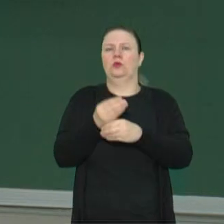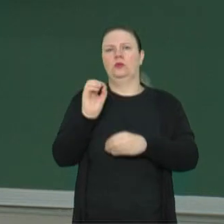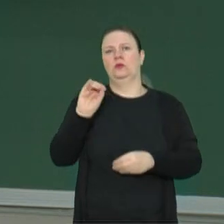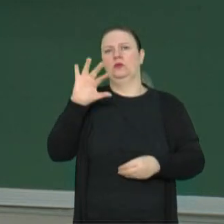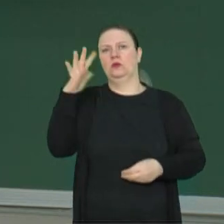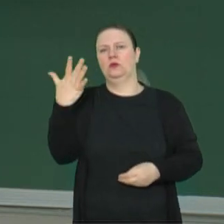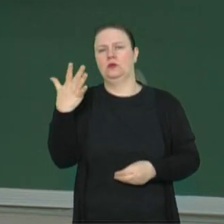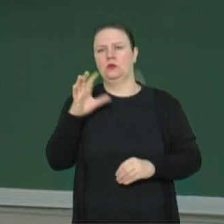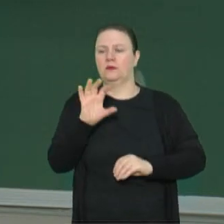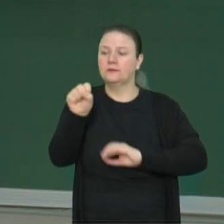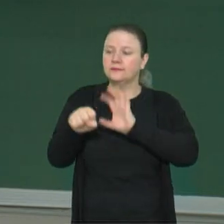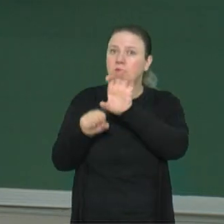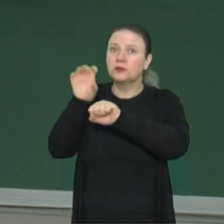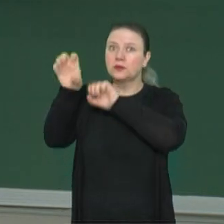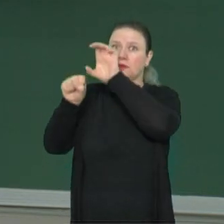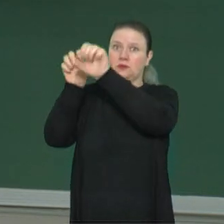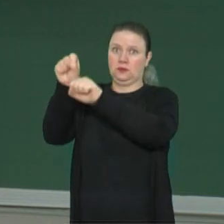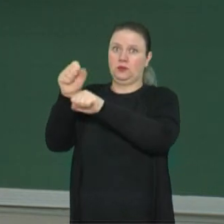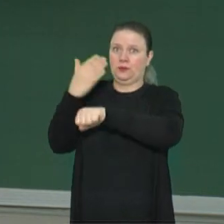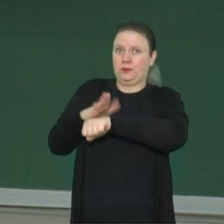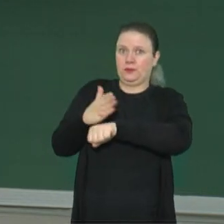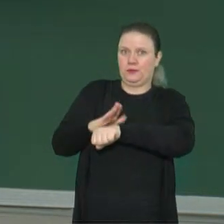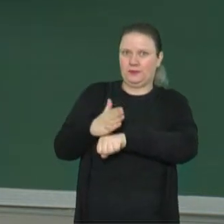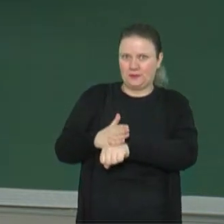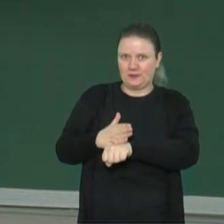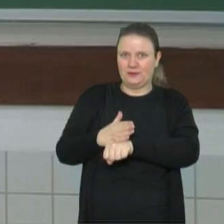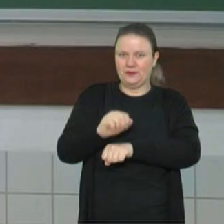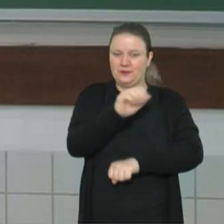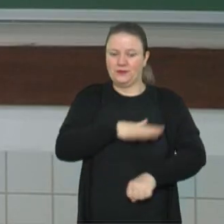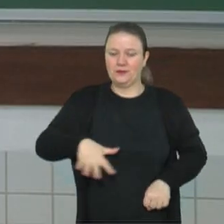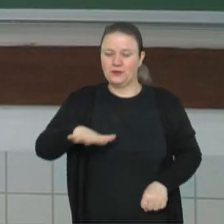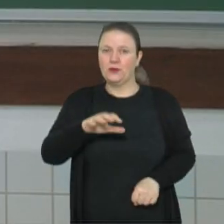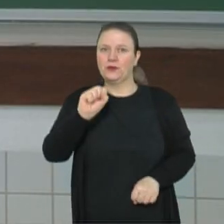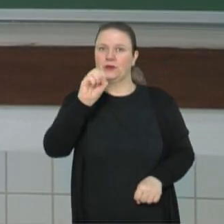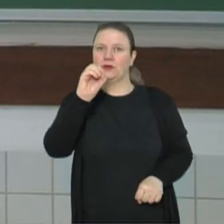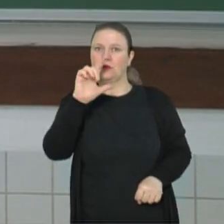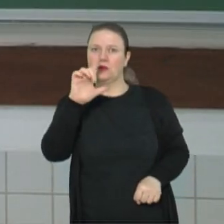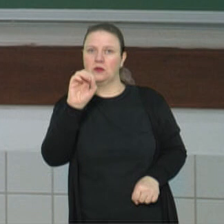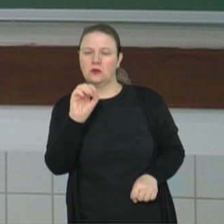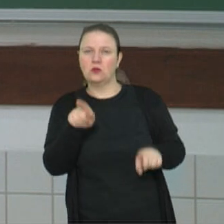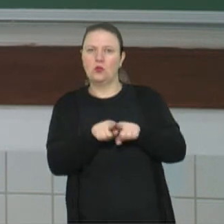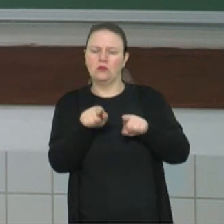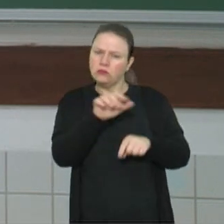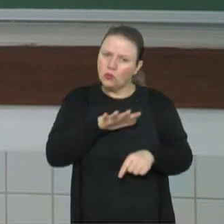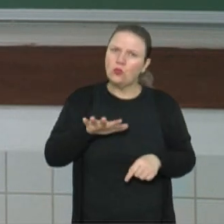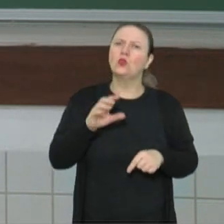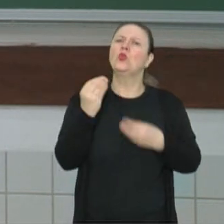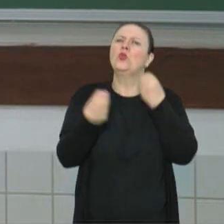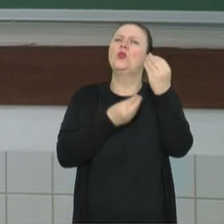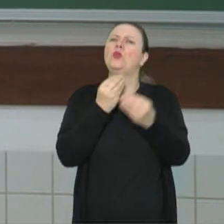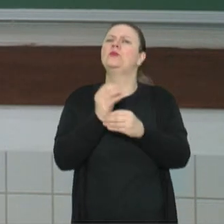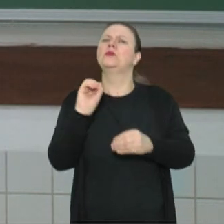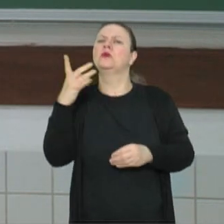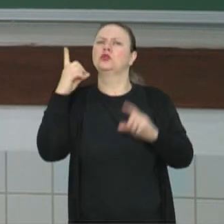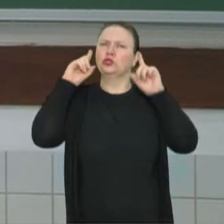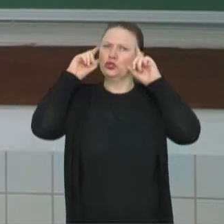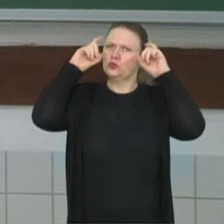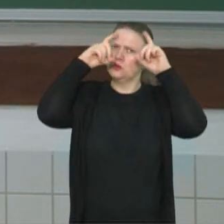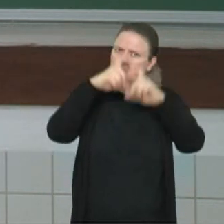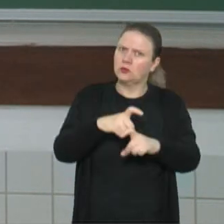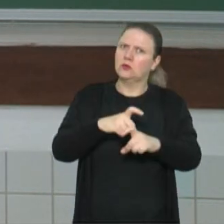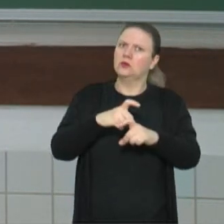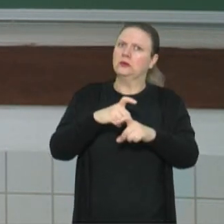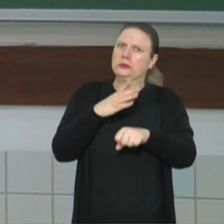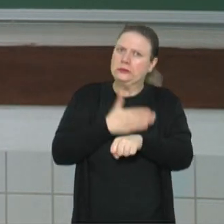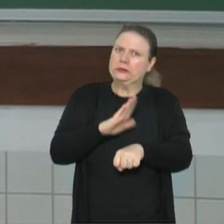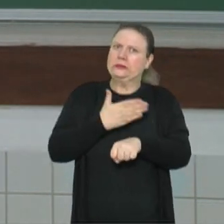toda a escalada do praticante, né, solo, sem equipamentos de segurança nenhum. Você vai estar vendo todas as dificuldades passadas por